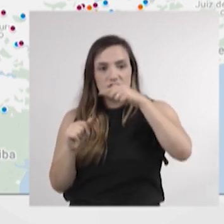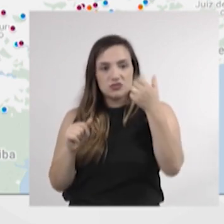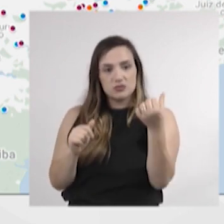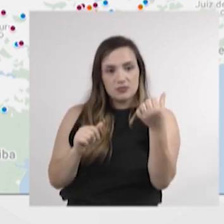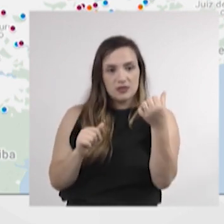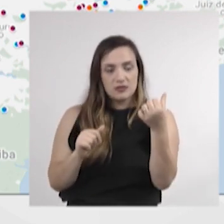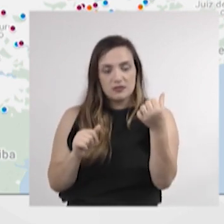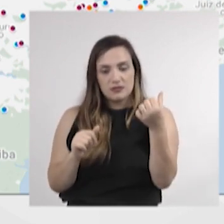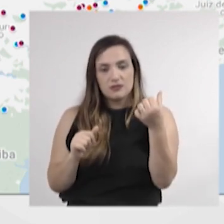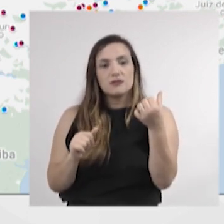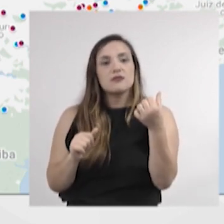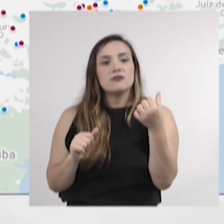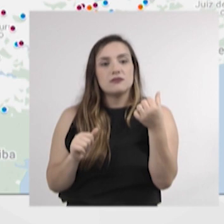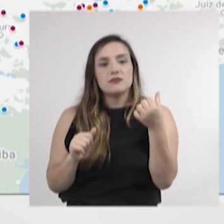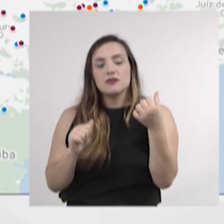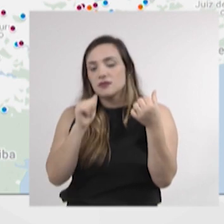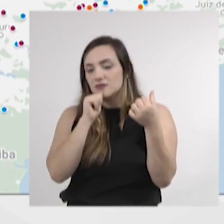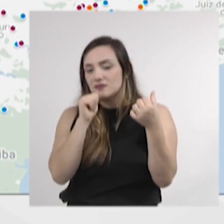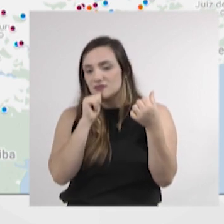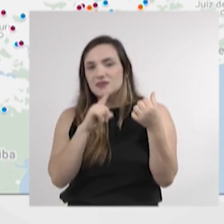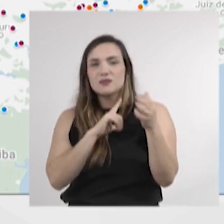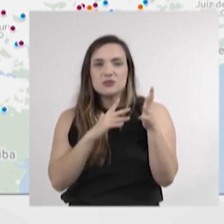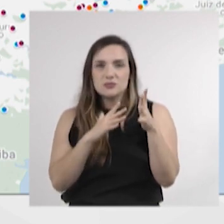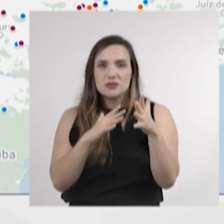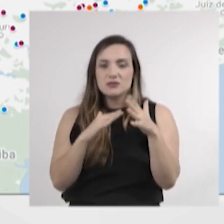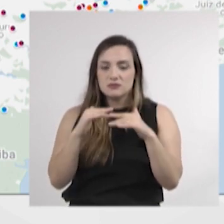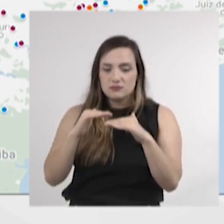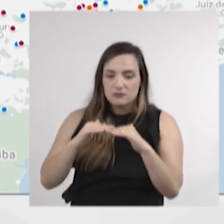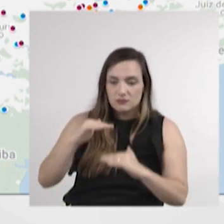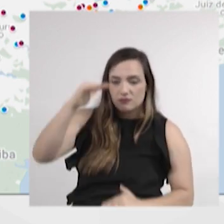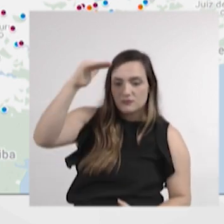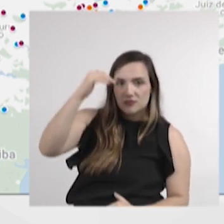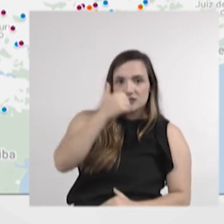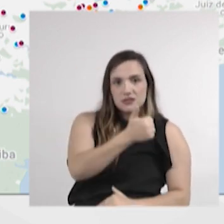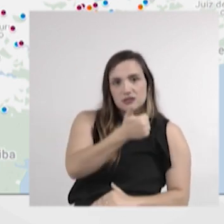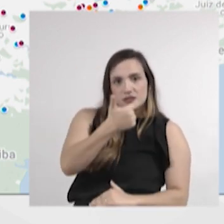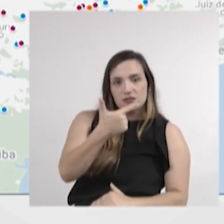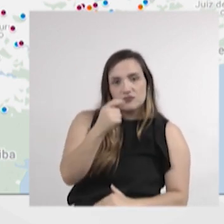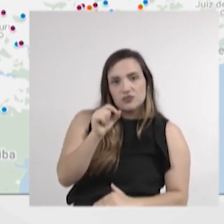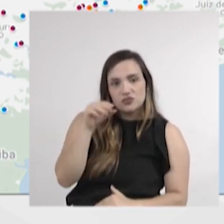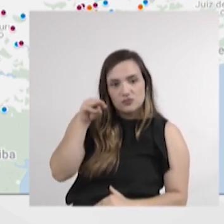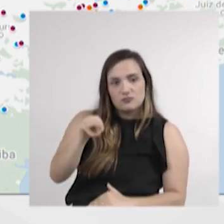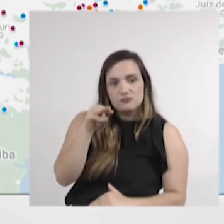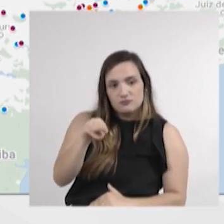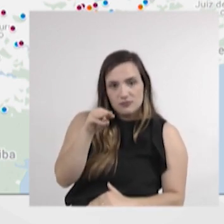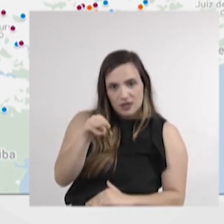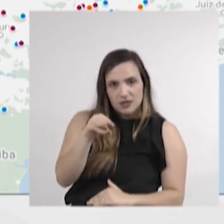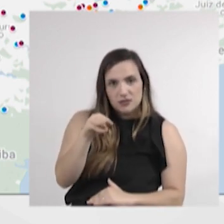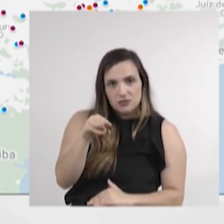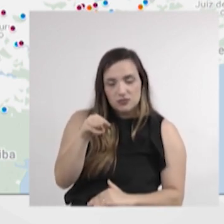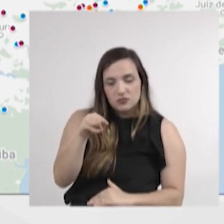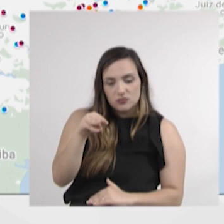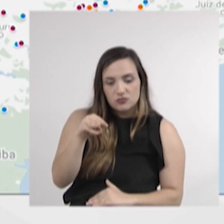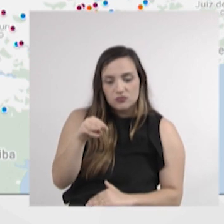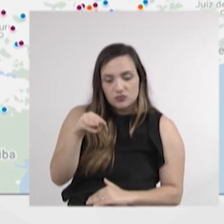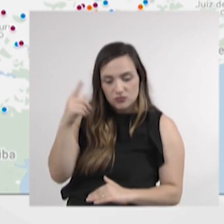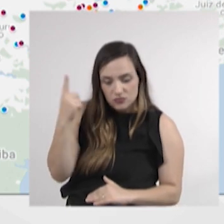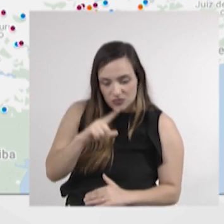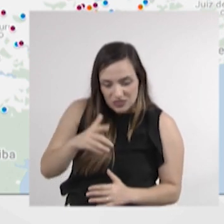está na cota 50. Então, nós temos 120 metros de altura para o sedimento conseguir ir depositando e chegar até a areia